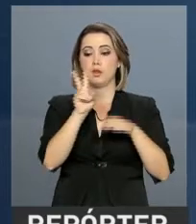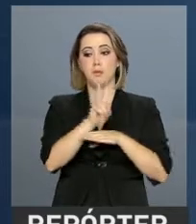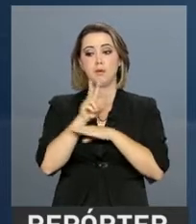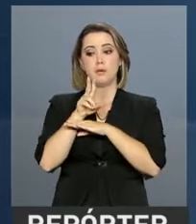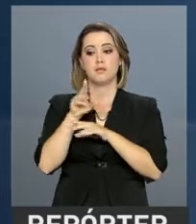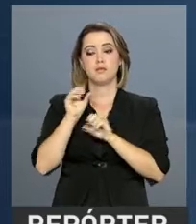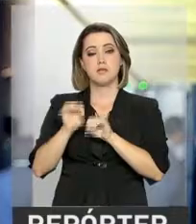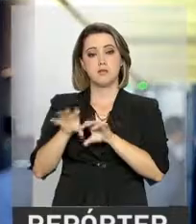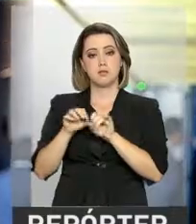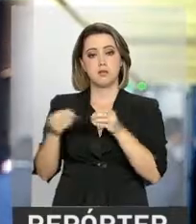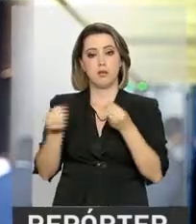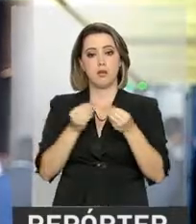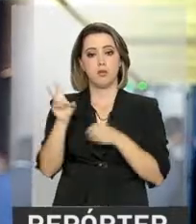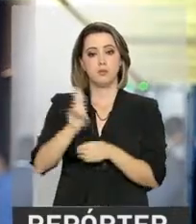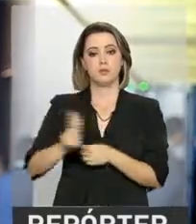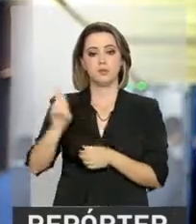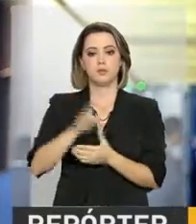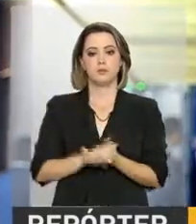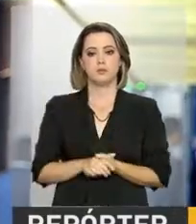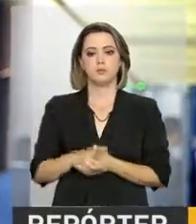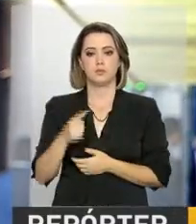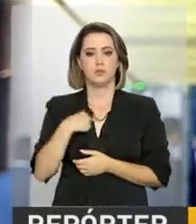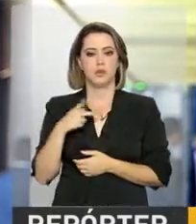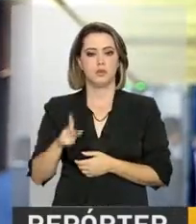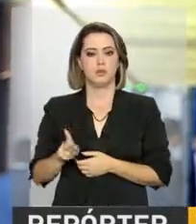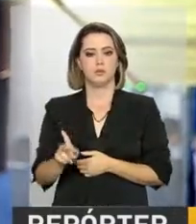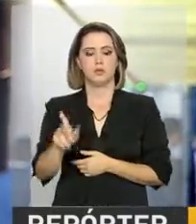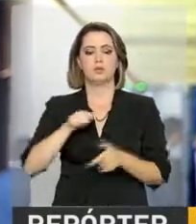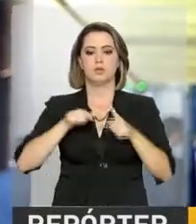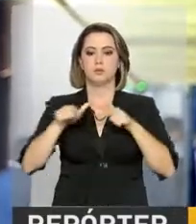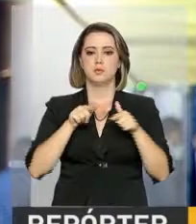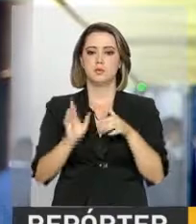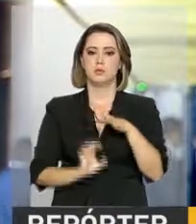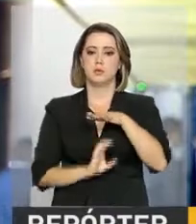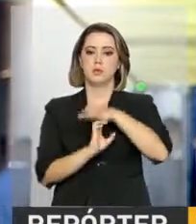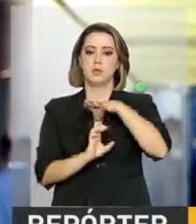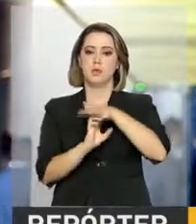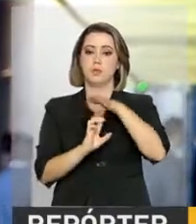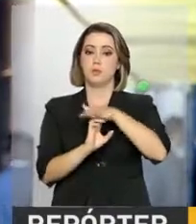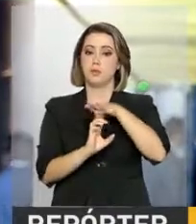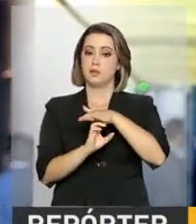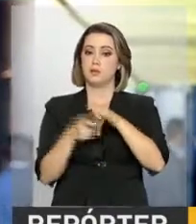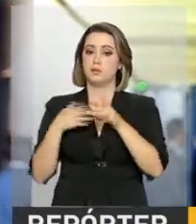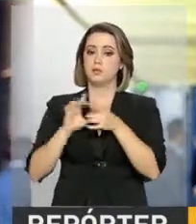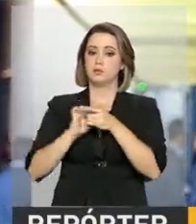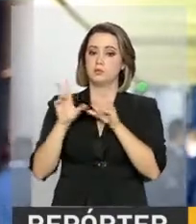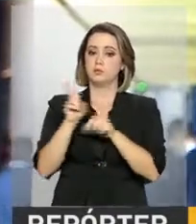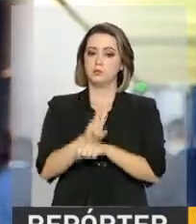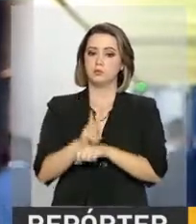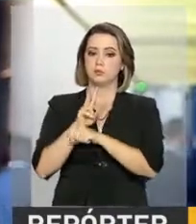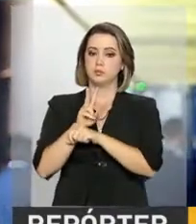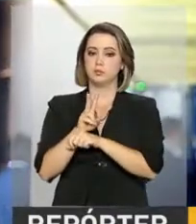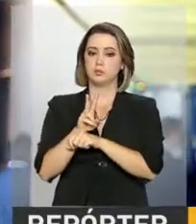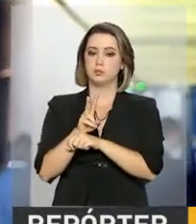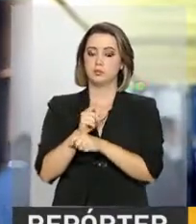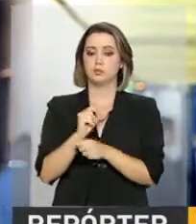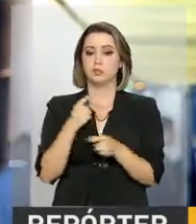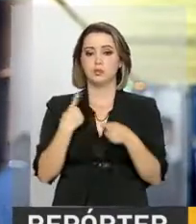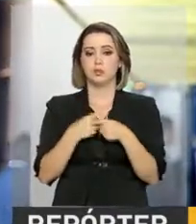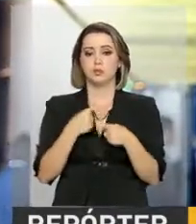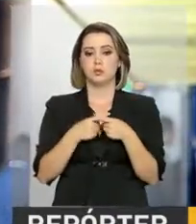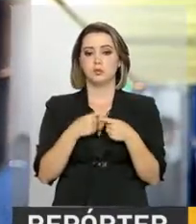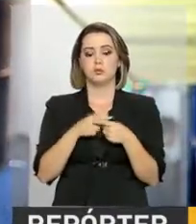melhor maneira possível você que trabalhem ligado à pessoa jurídica liberando crédito com que o